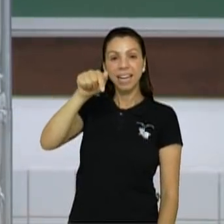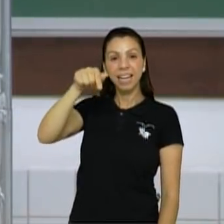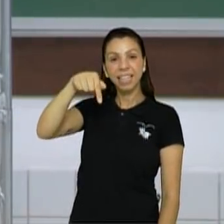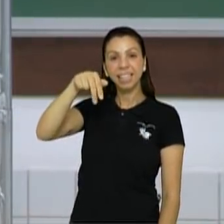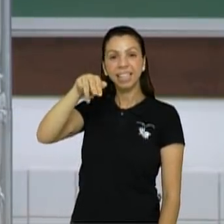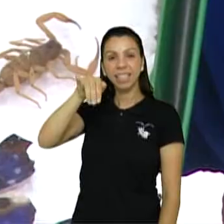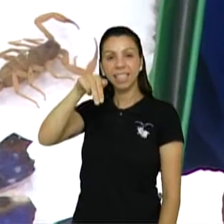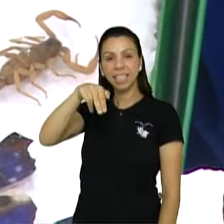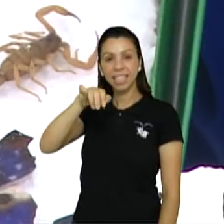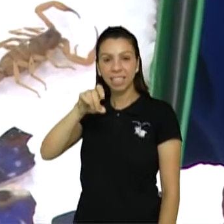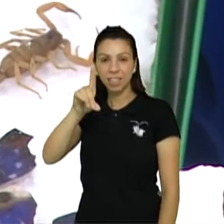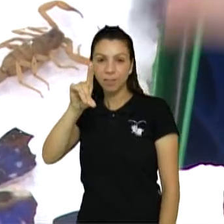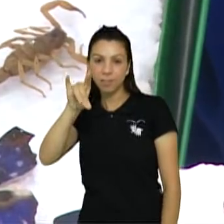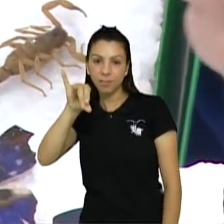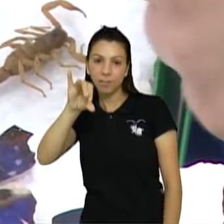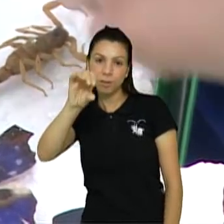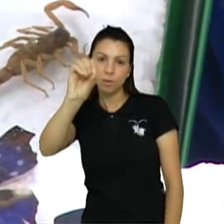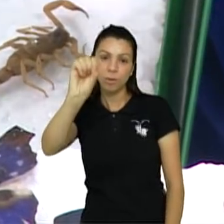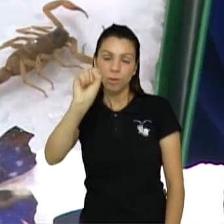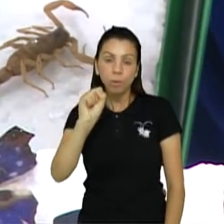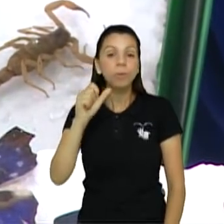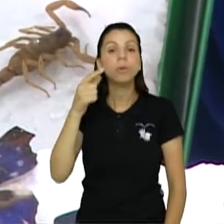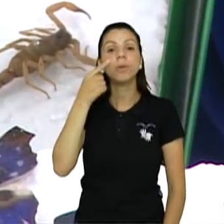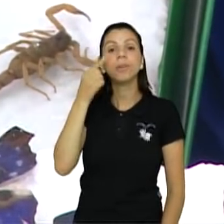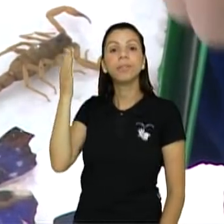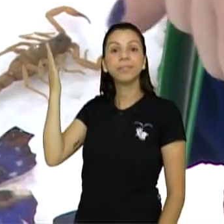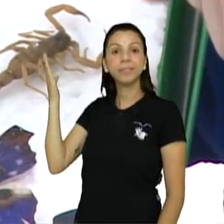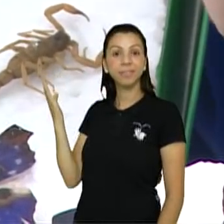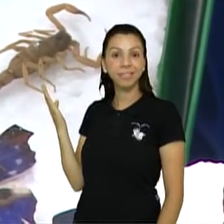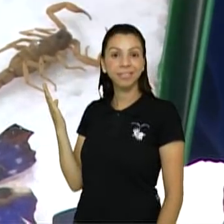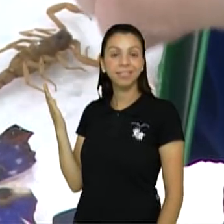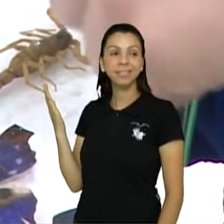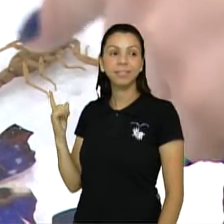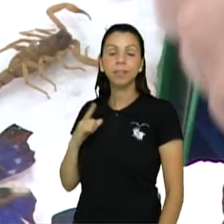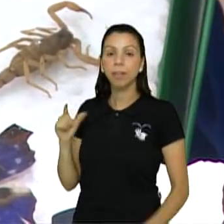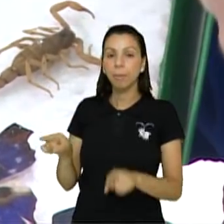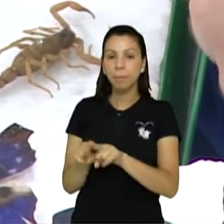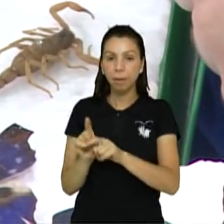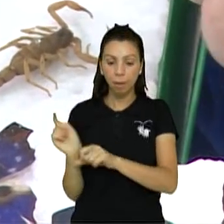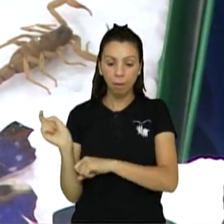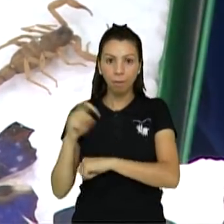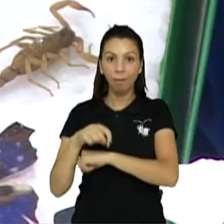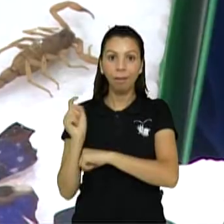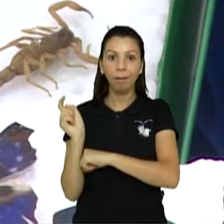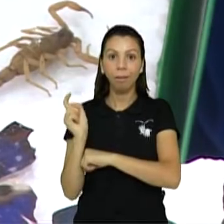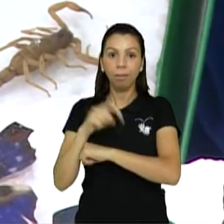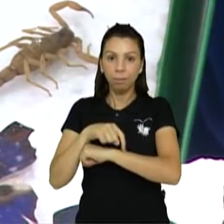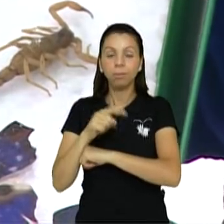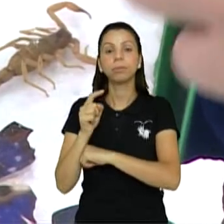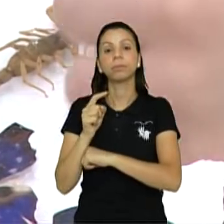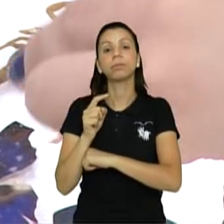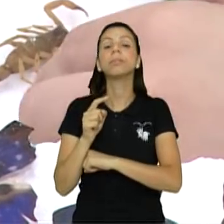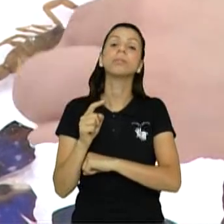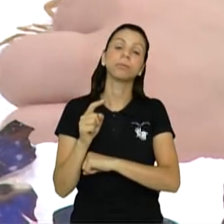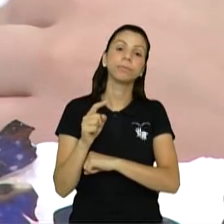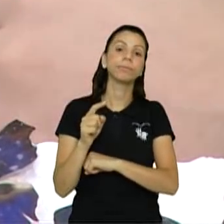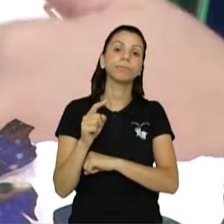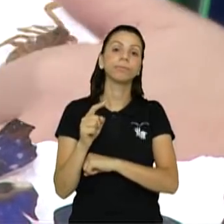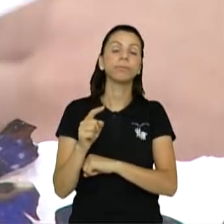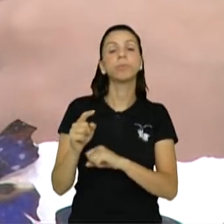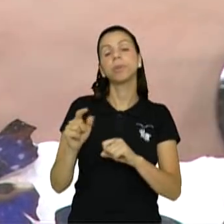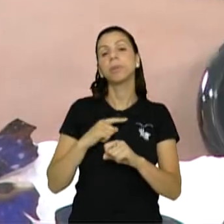podem observar que nesse grupo, além das aranhas, nós temos os escorpiões. Além disso, nós temos